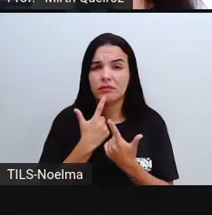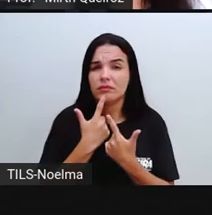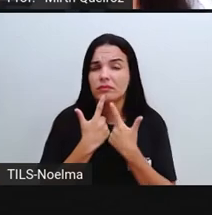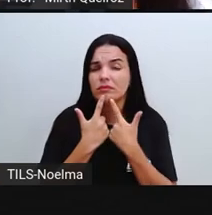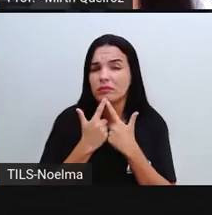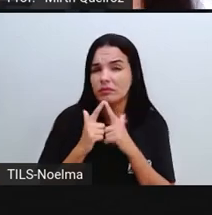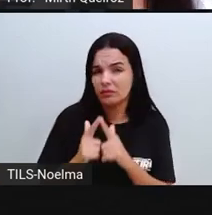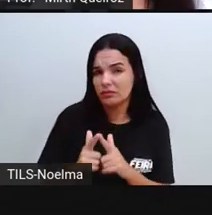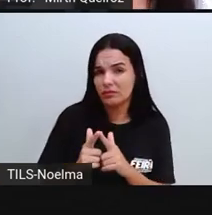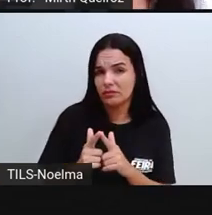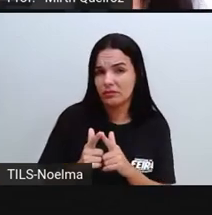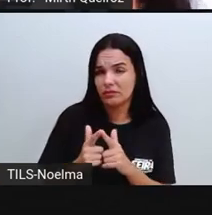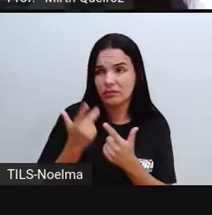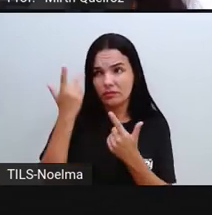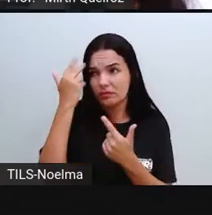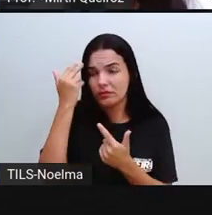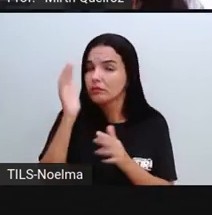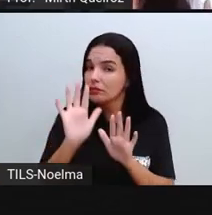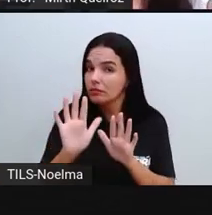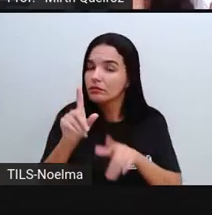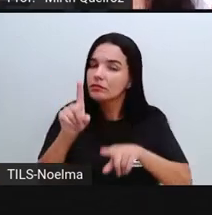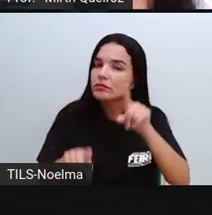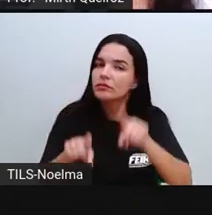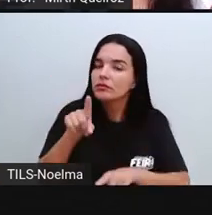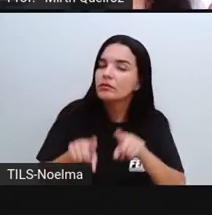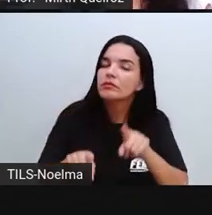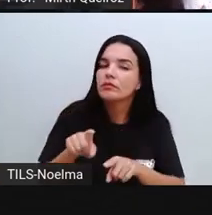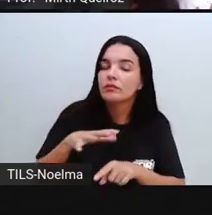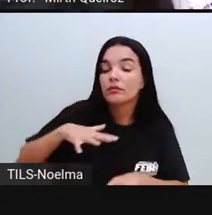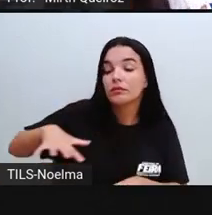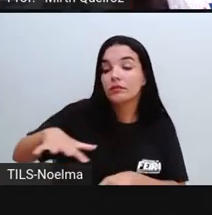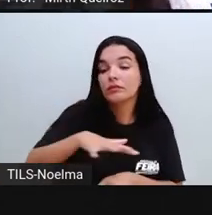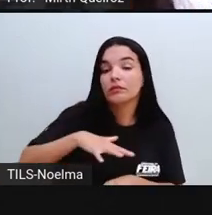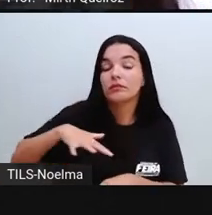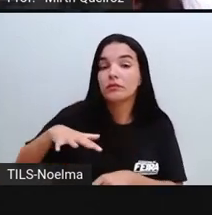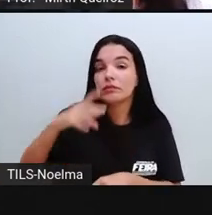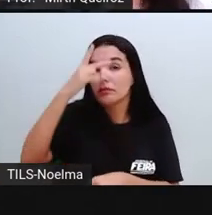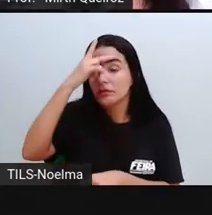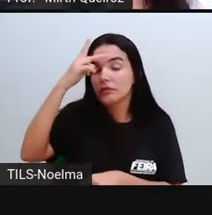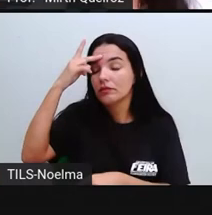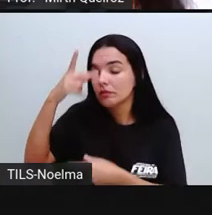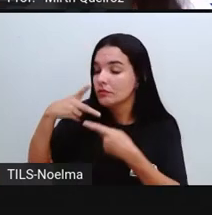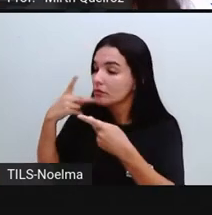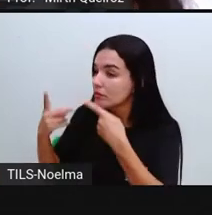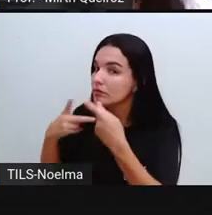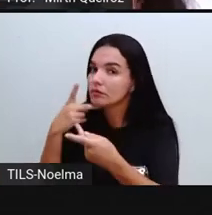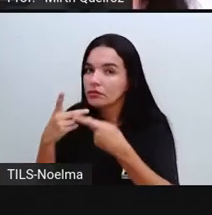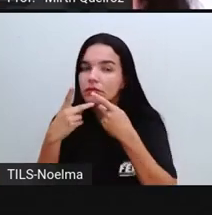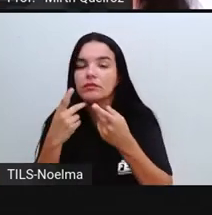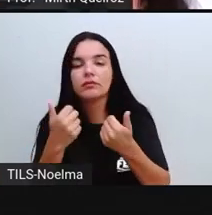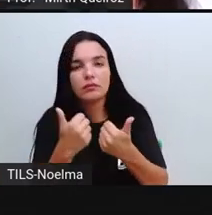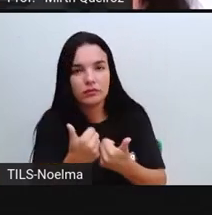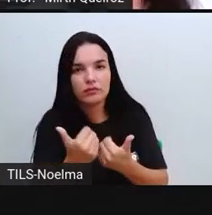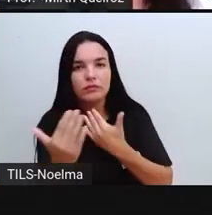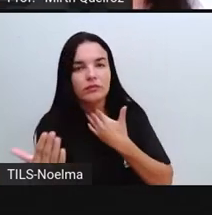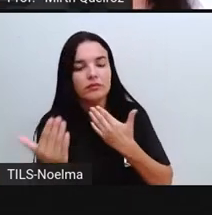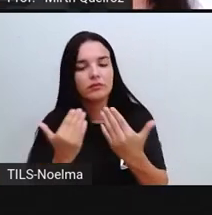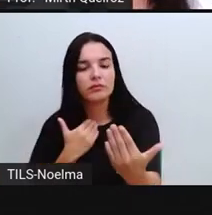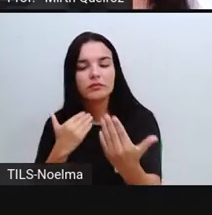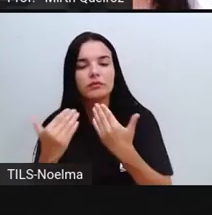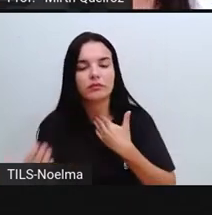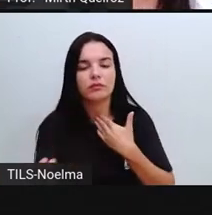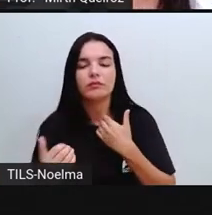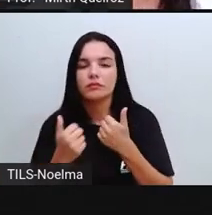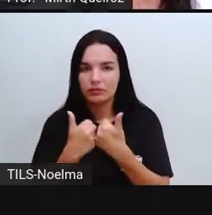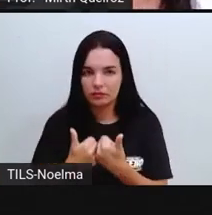informal? Não, depende do espaço, quem vai ser o receptor, certo? De acordo com o receptor, se o grau de intimidade for menor, a